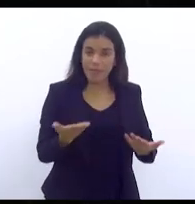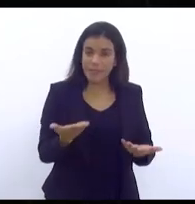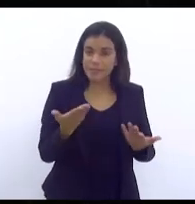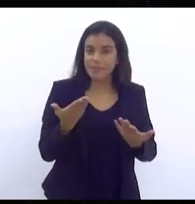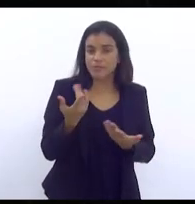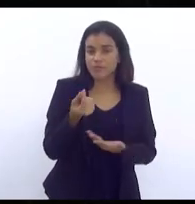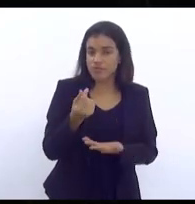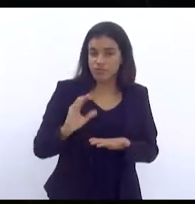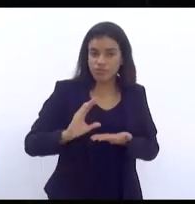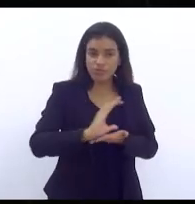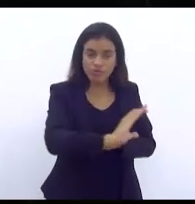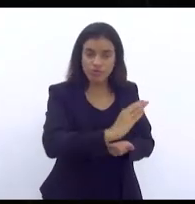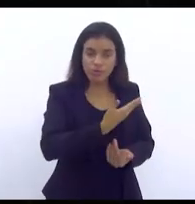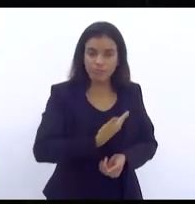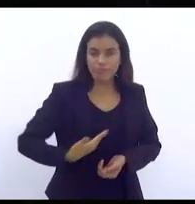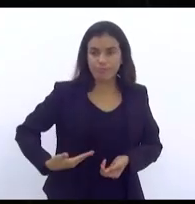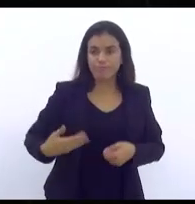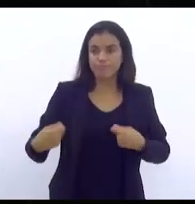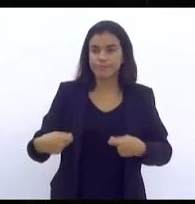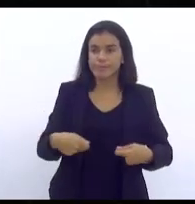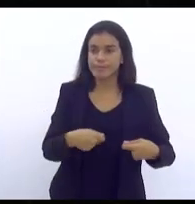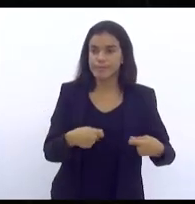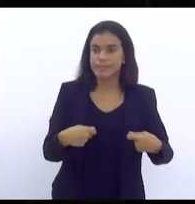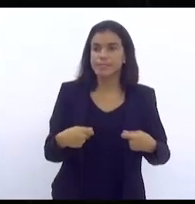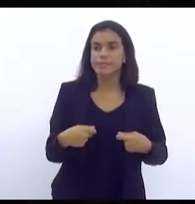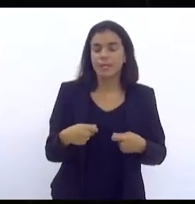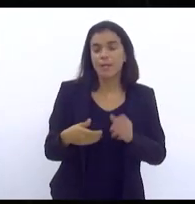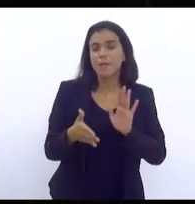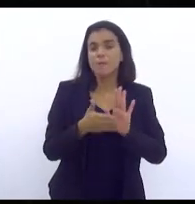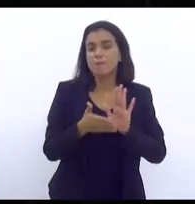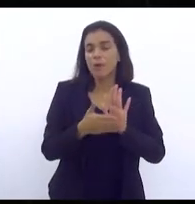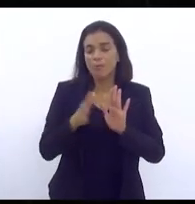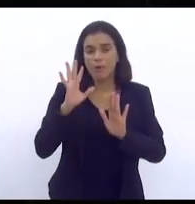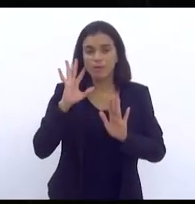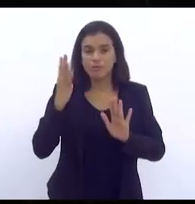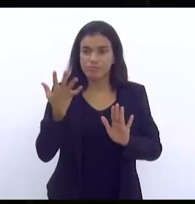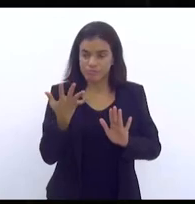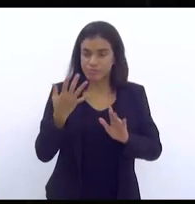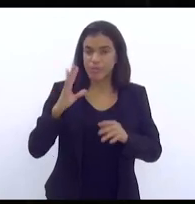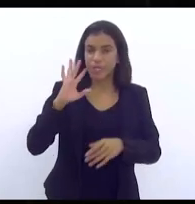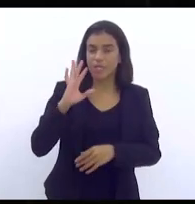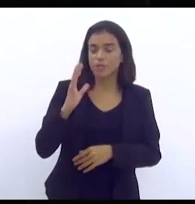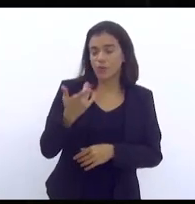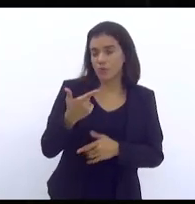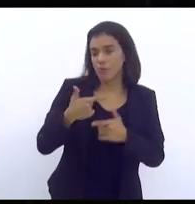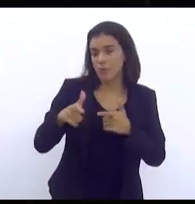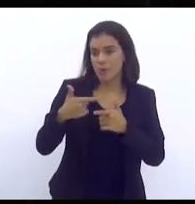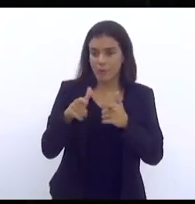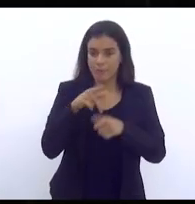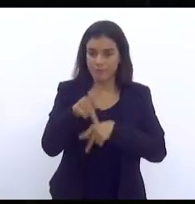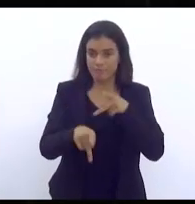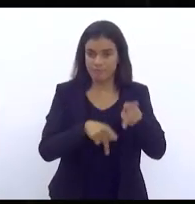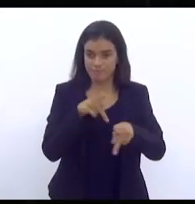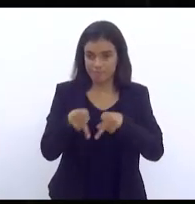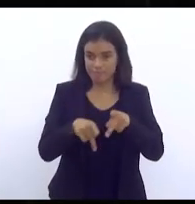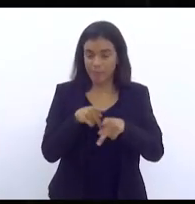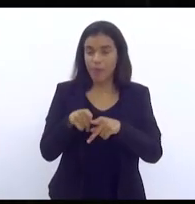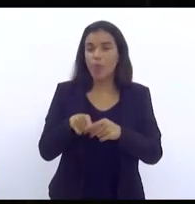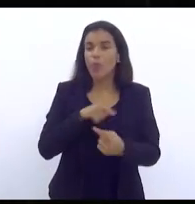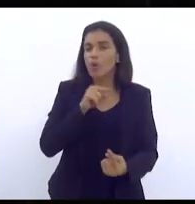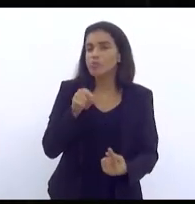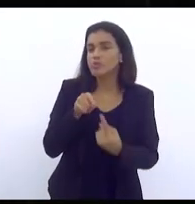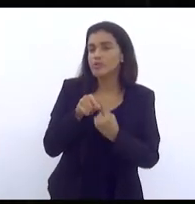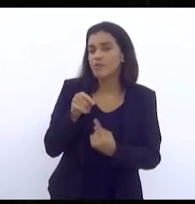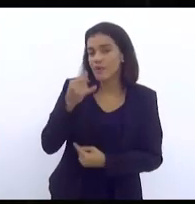públicos devem ser empregados em propostas e soluções que resolvam o problema da população para que ninguém mais